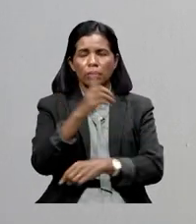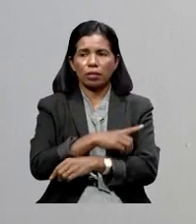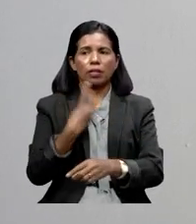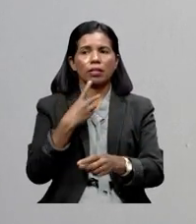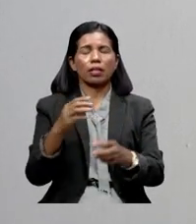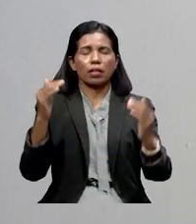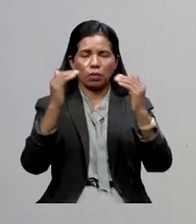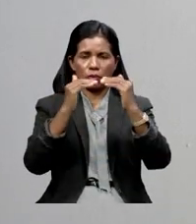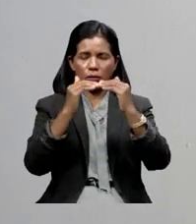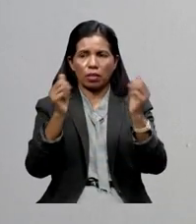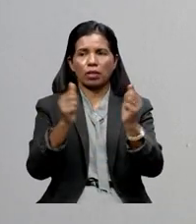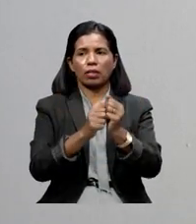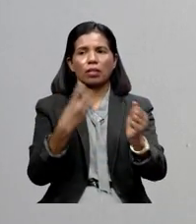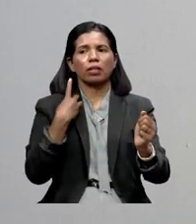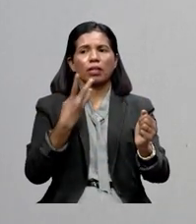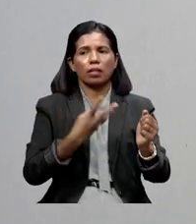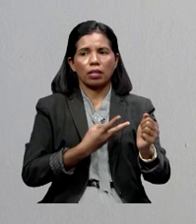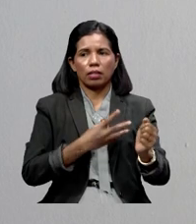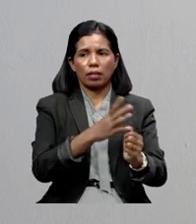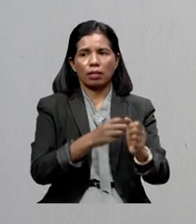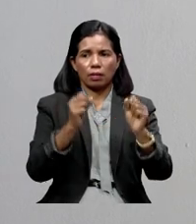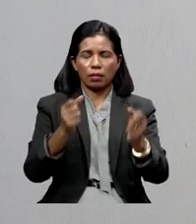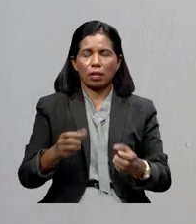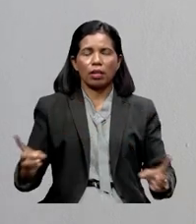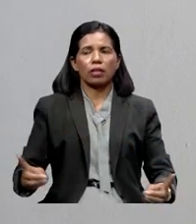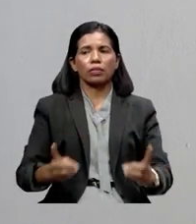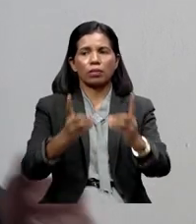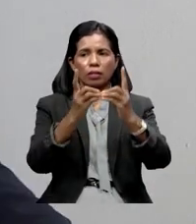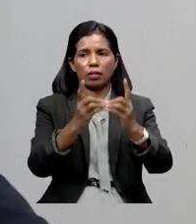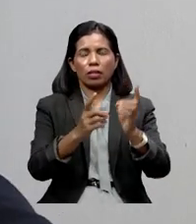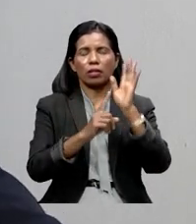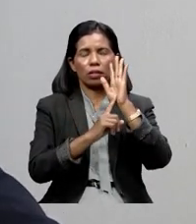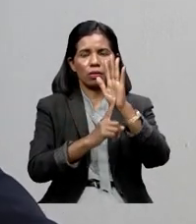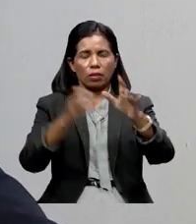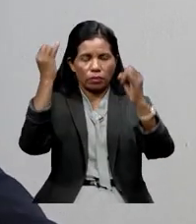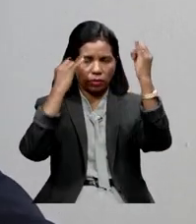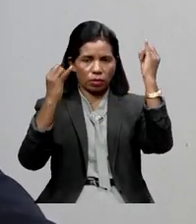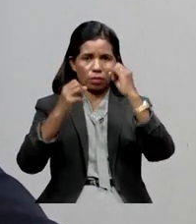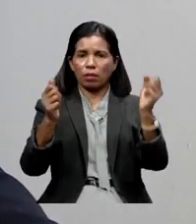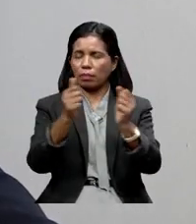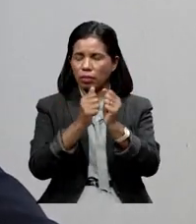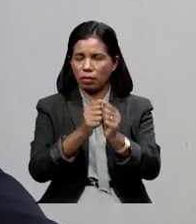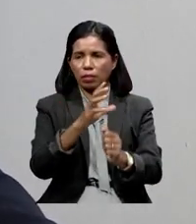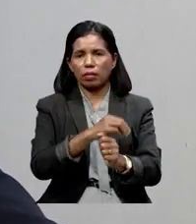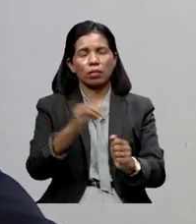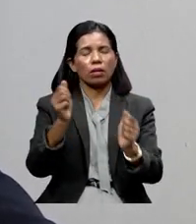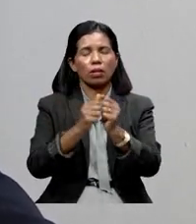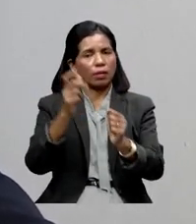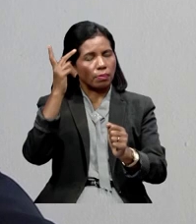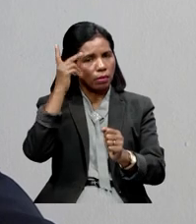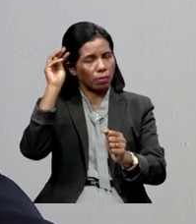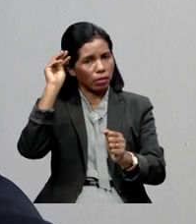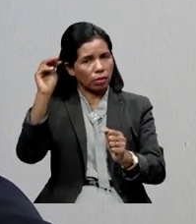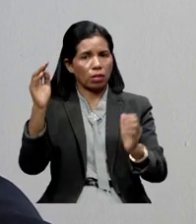para hanesan tabulo de cortes e meeting asoro malo para atualiza informação ba malo o senhor primeiro ministro e encontro